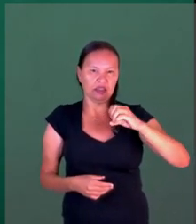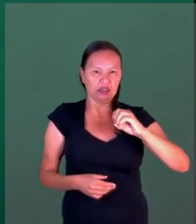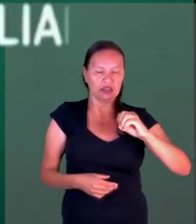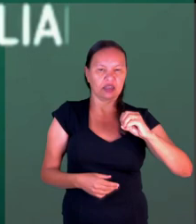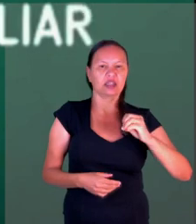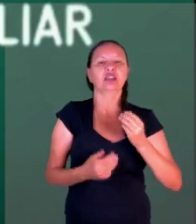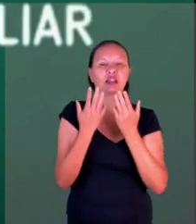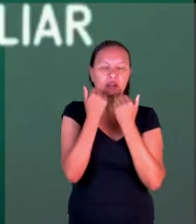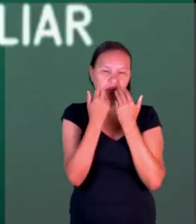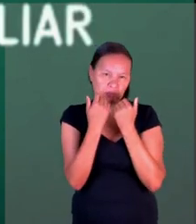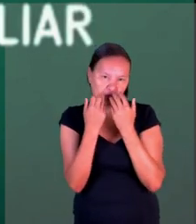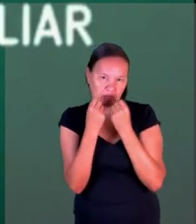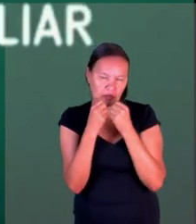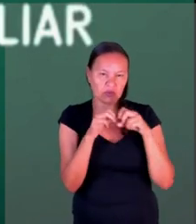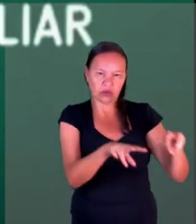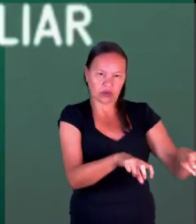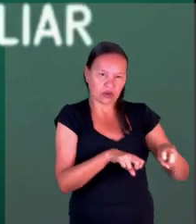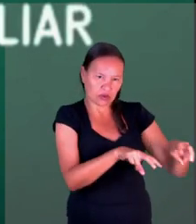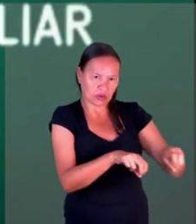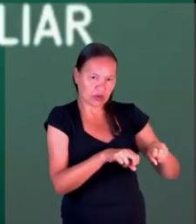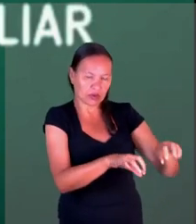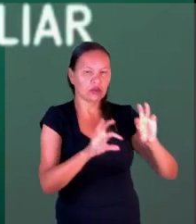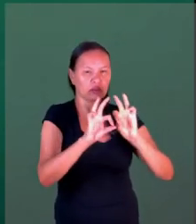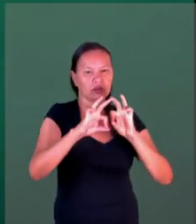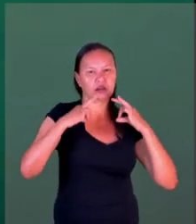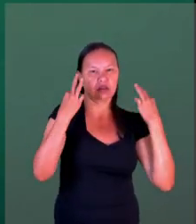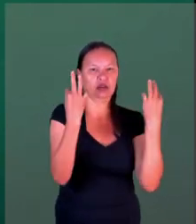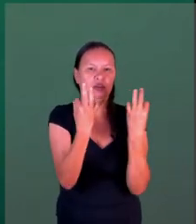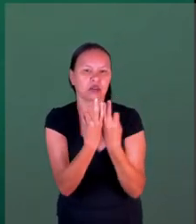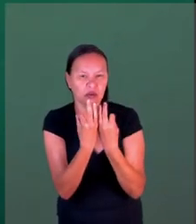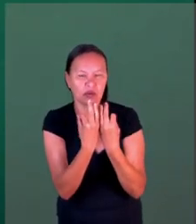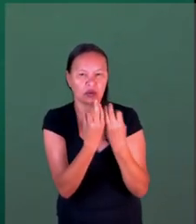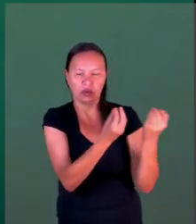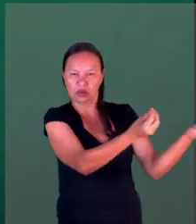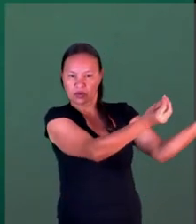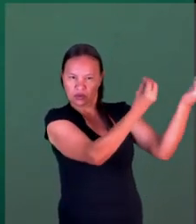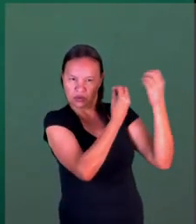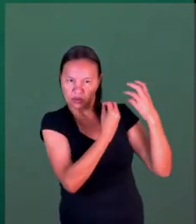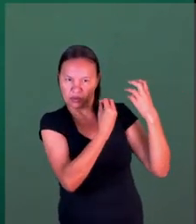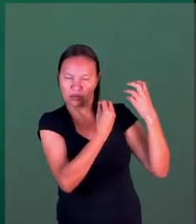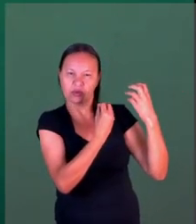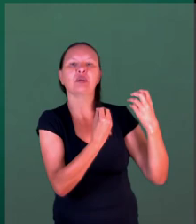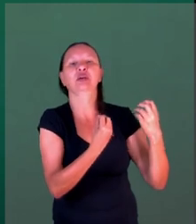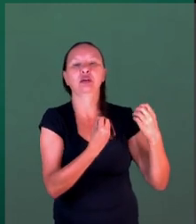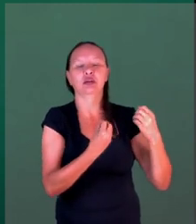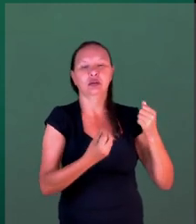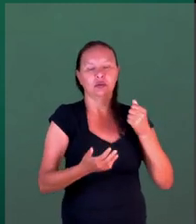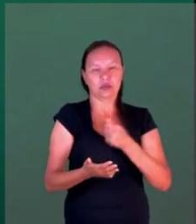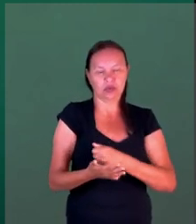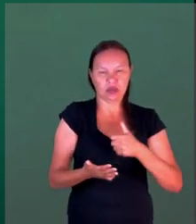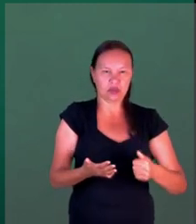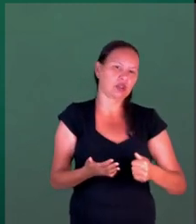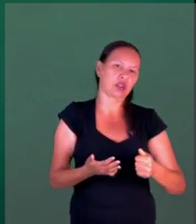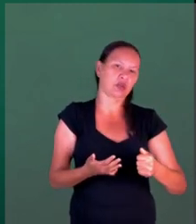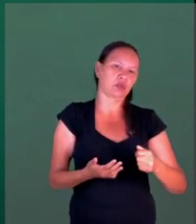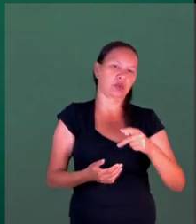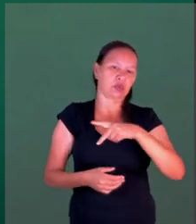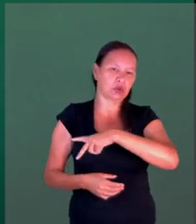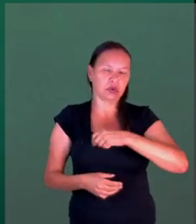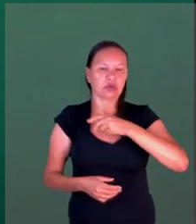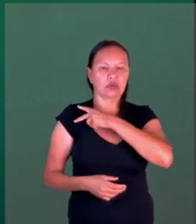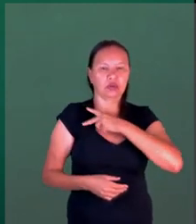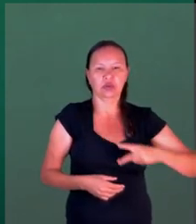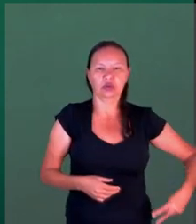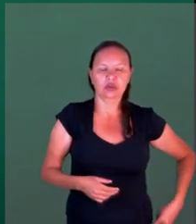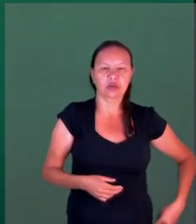alimentos venham da Agricultura Familiar graças a uma nota técnica emitida pelo Ministério Público Federal e que vale para o